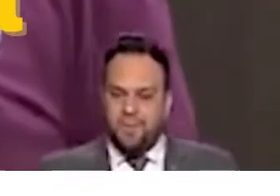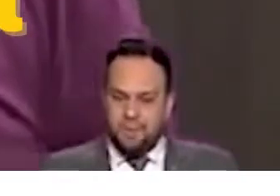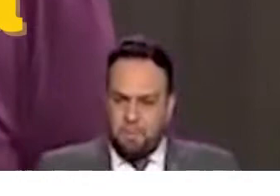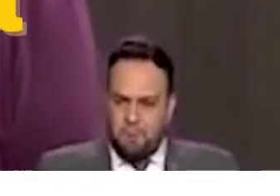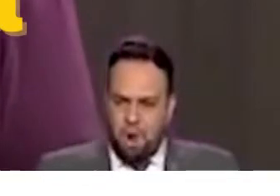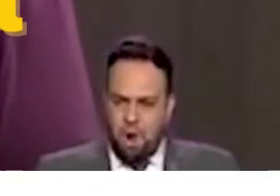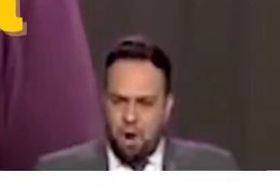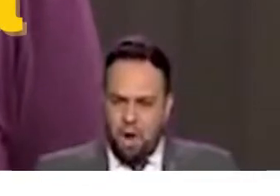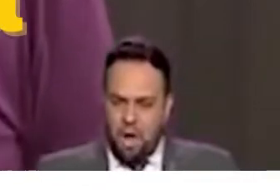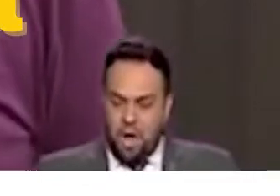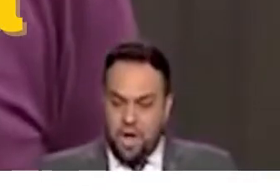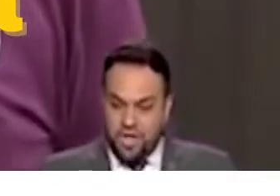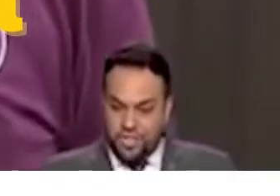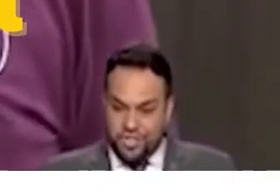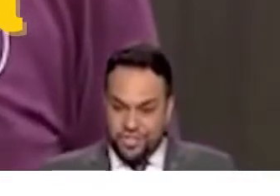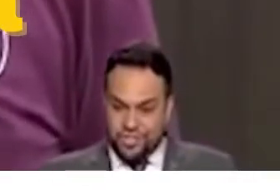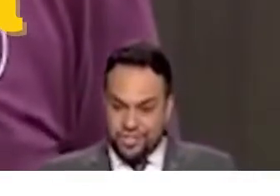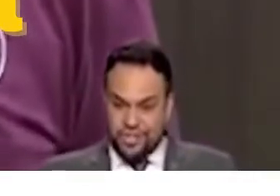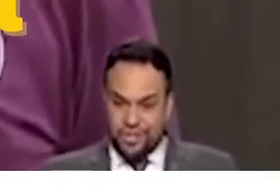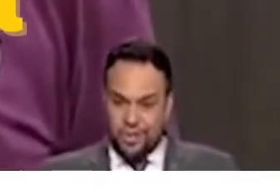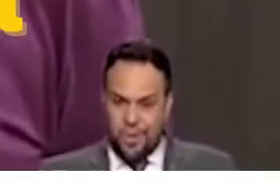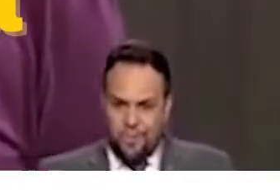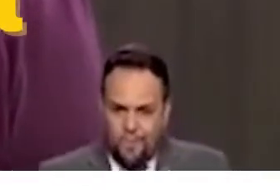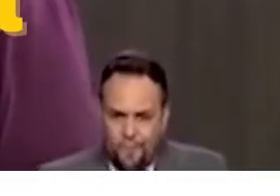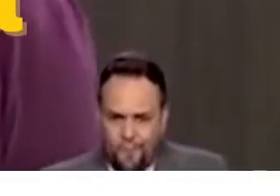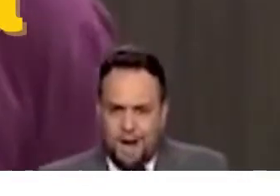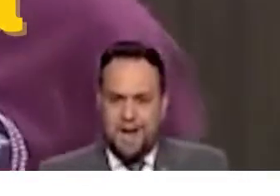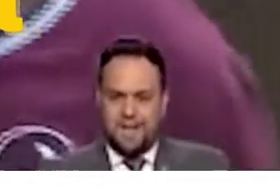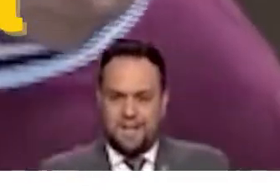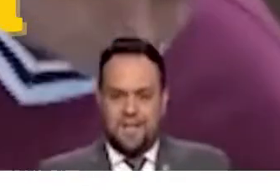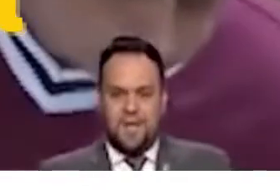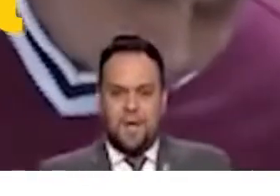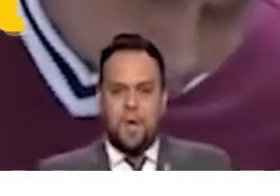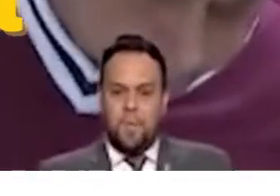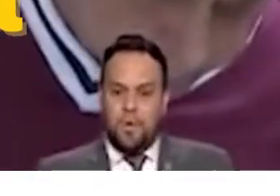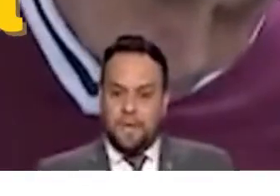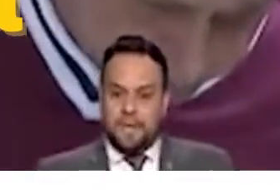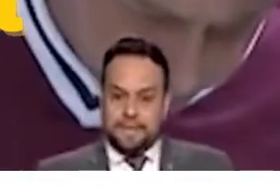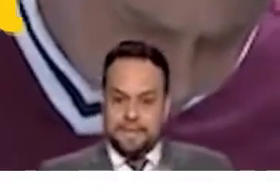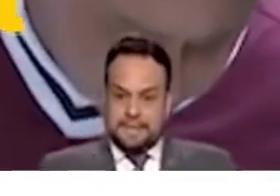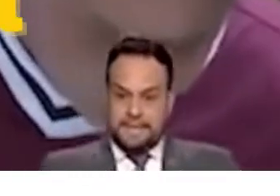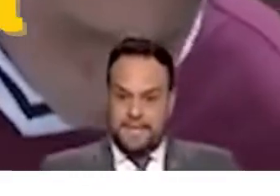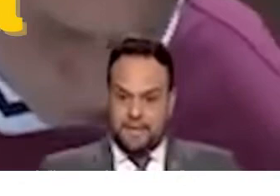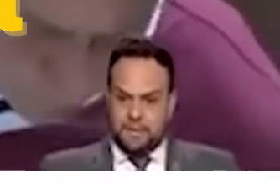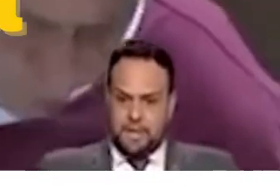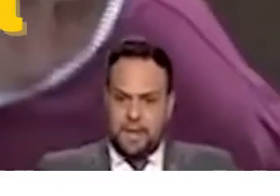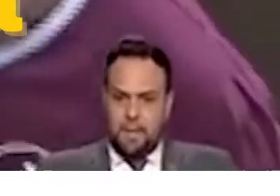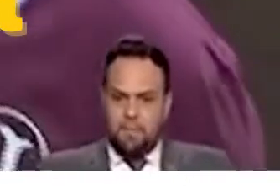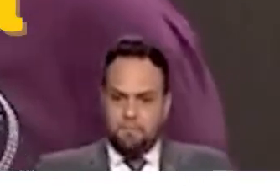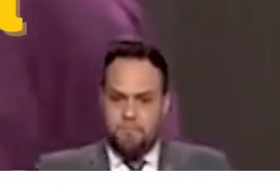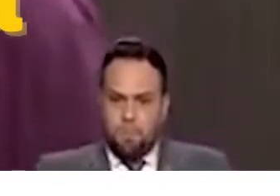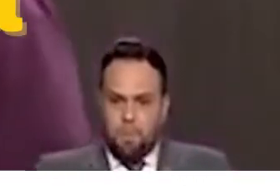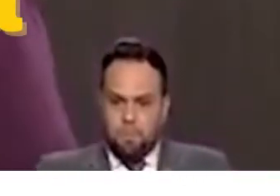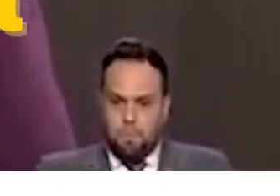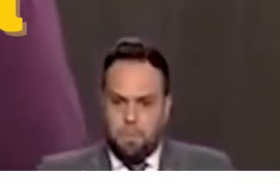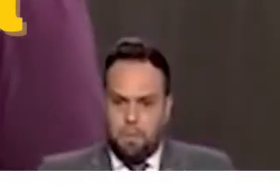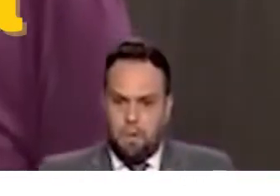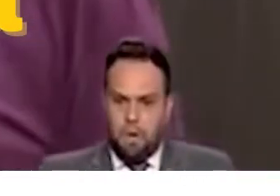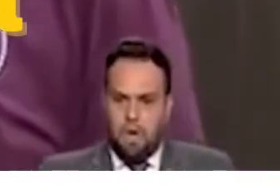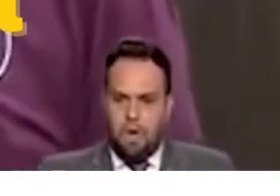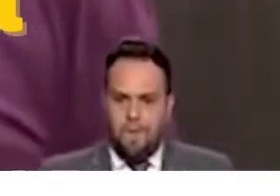ficou vazio. Então, o peristaltismo, que é o movimento intestinal, retornou.